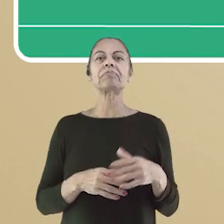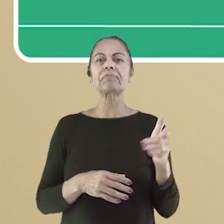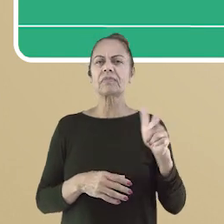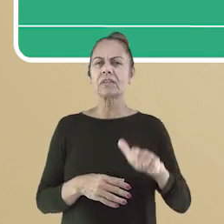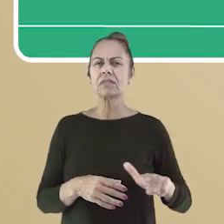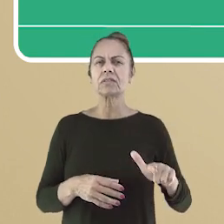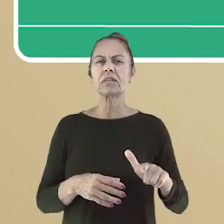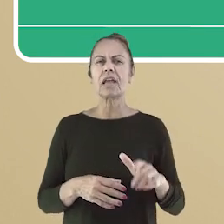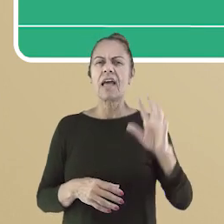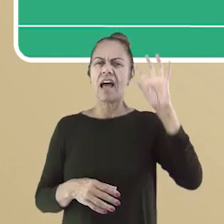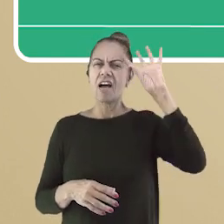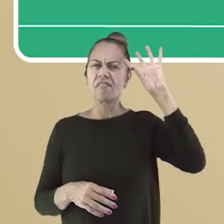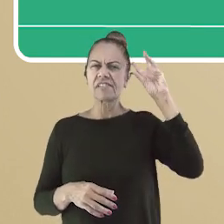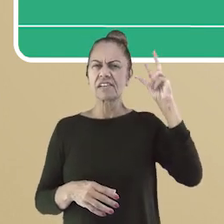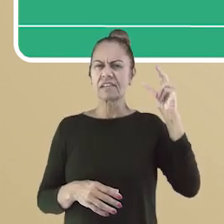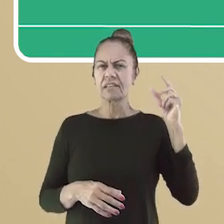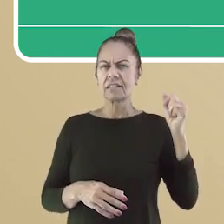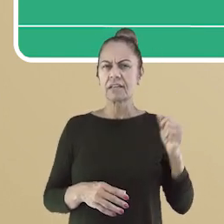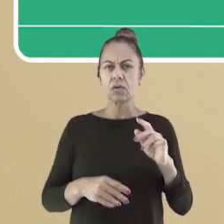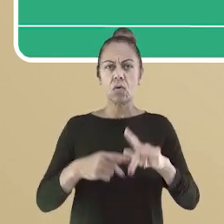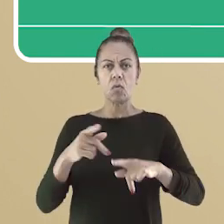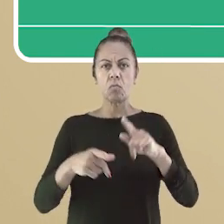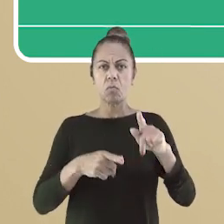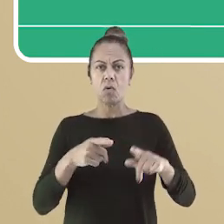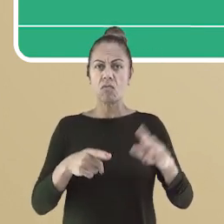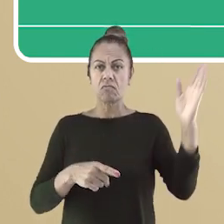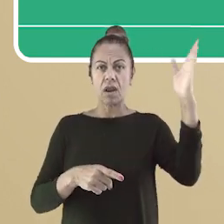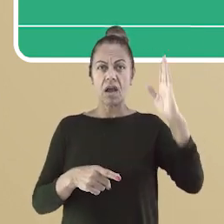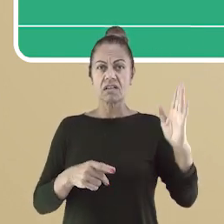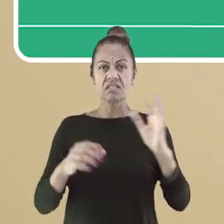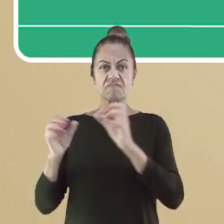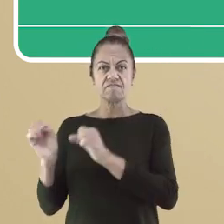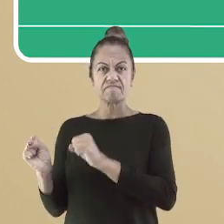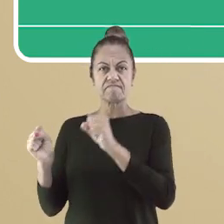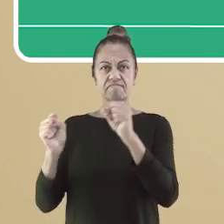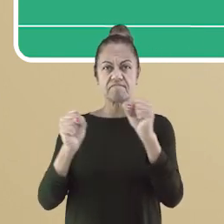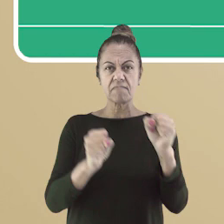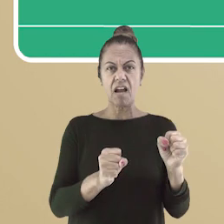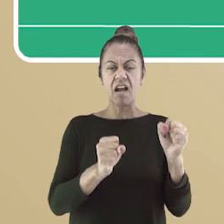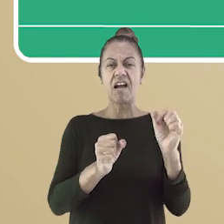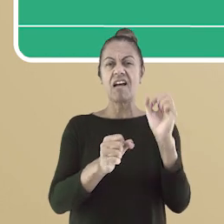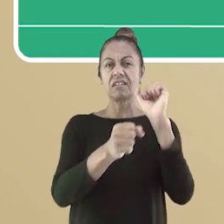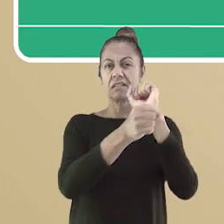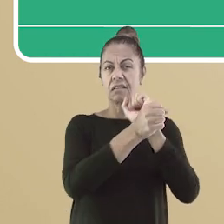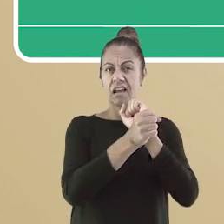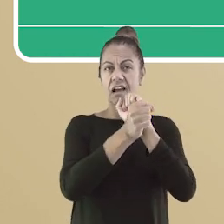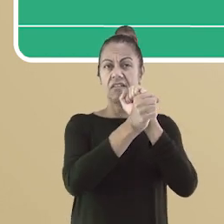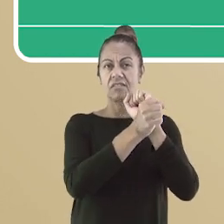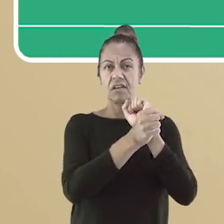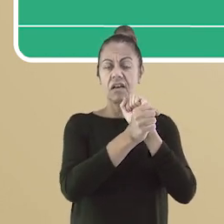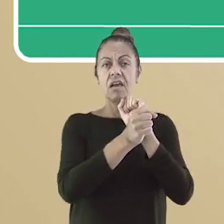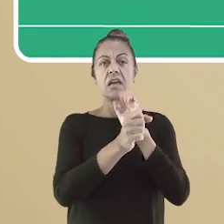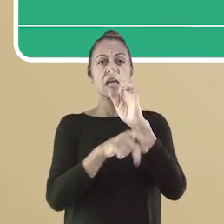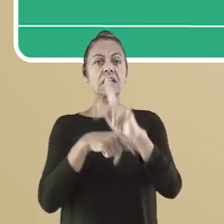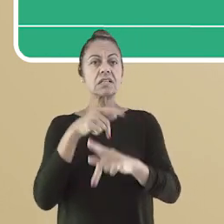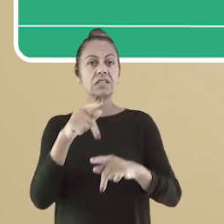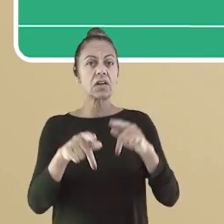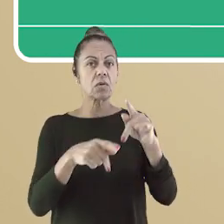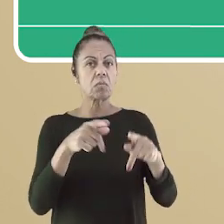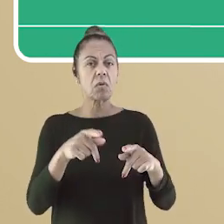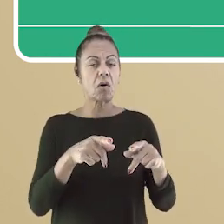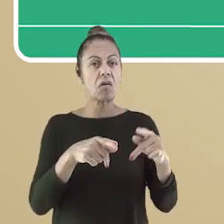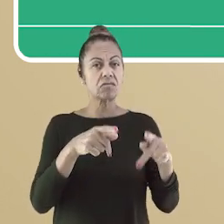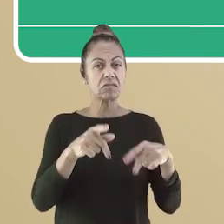Isso aí. Prosseguindo então, muitos africanos trazidos ao Brasil na condição de